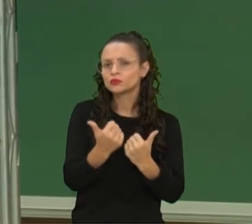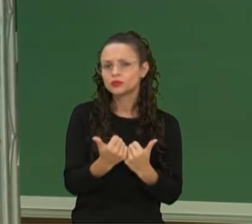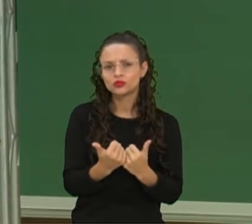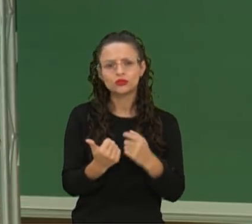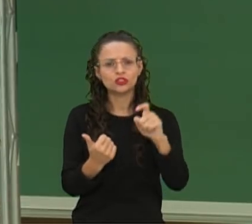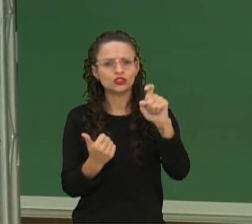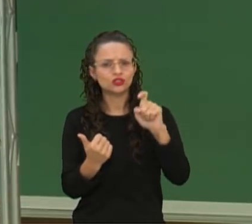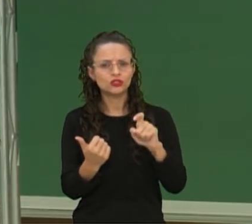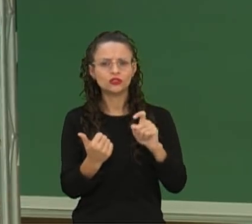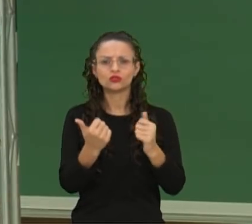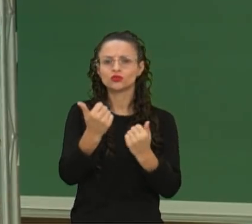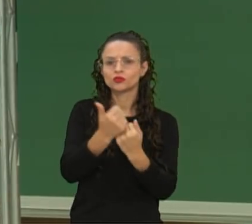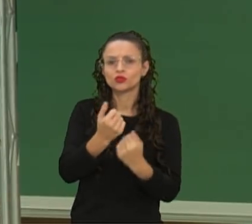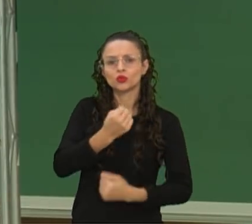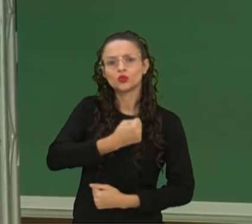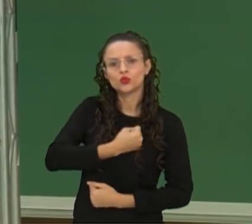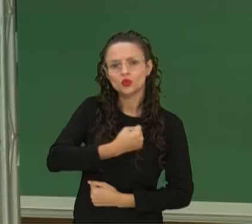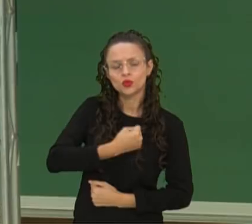resolver qualquer coisa.